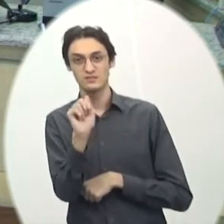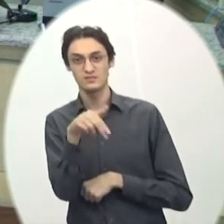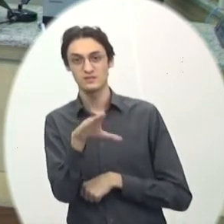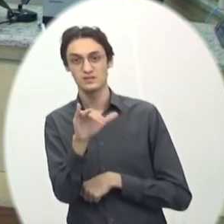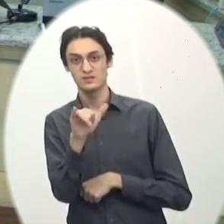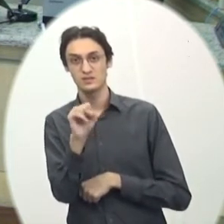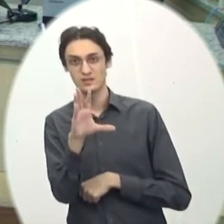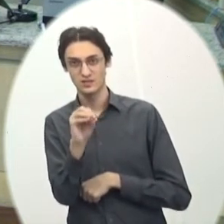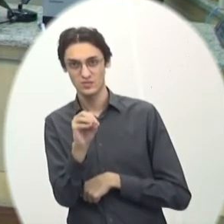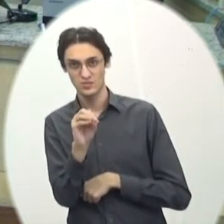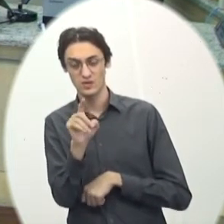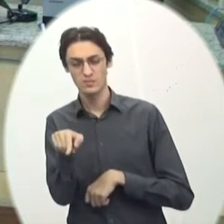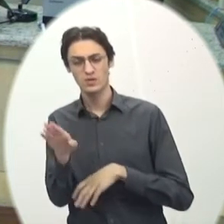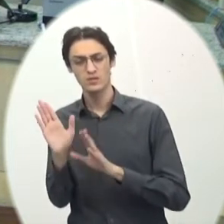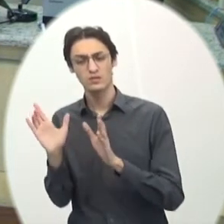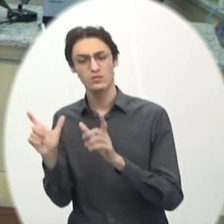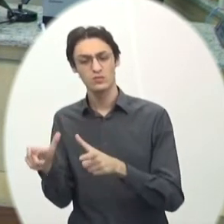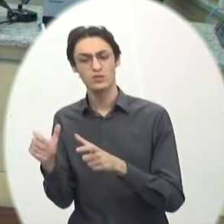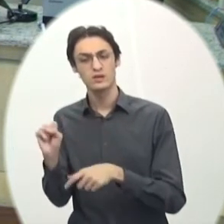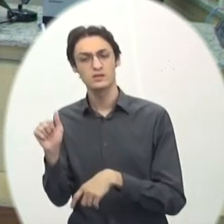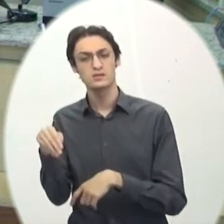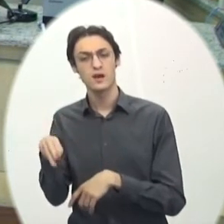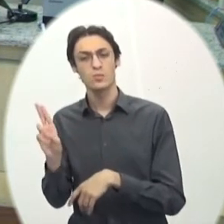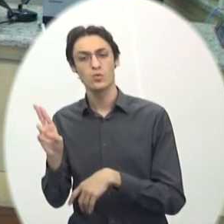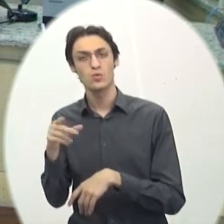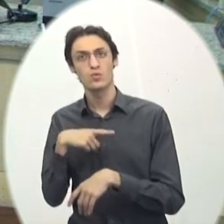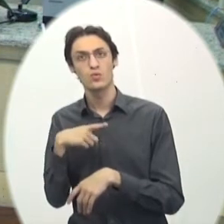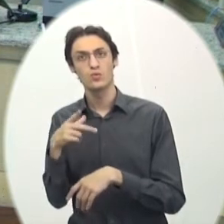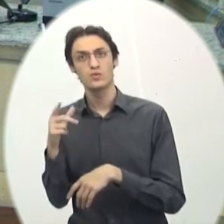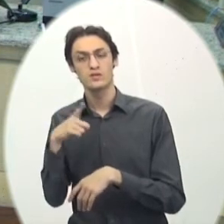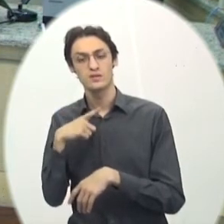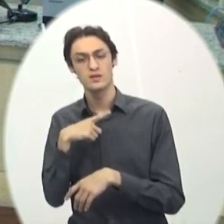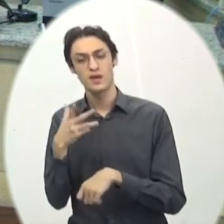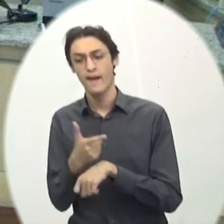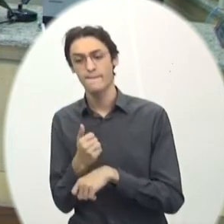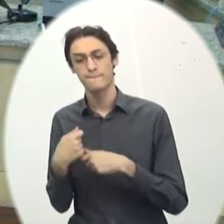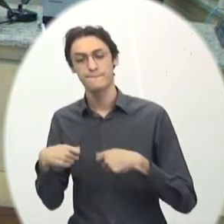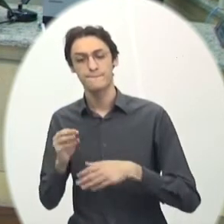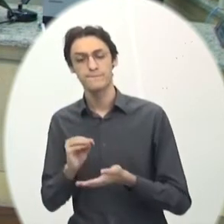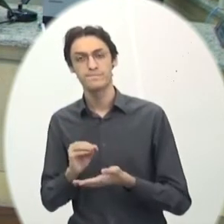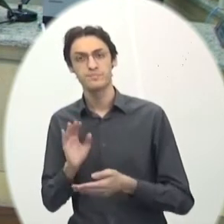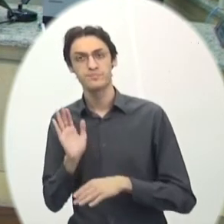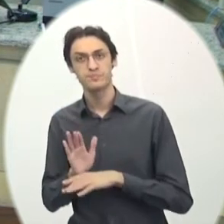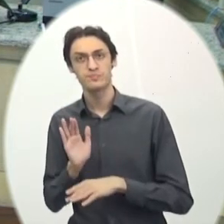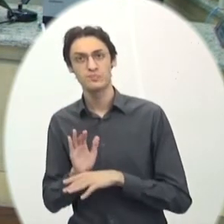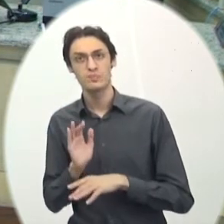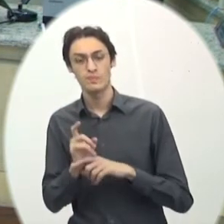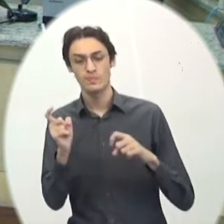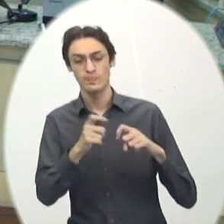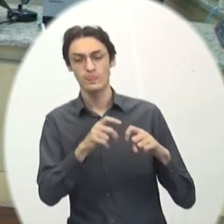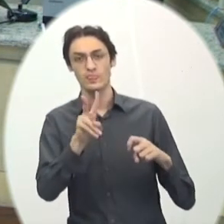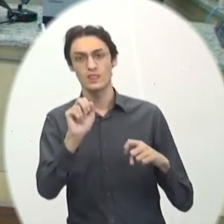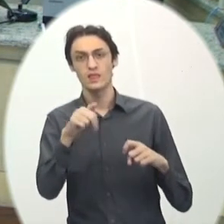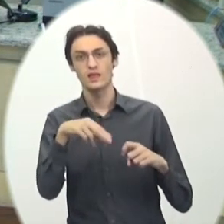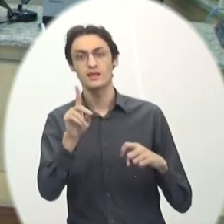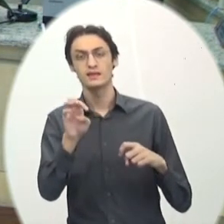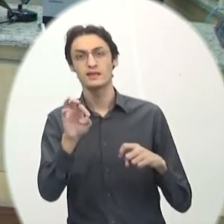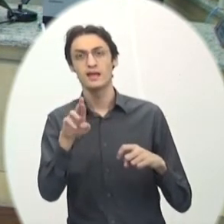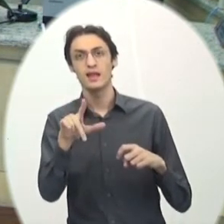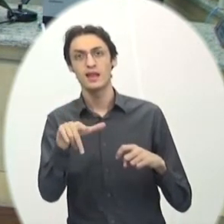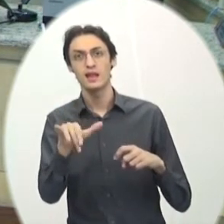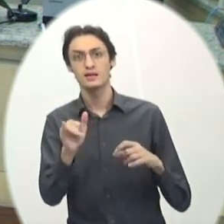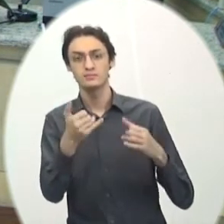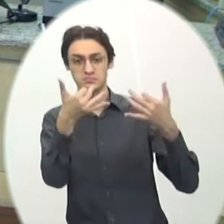aí, ali no SAMU, quando saía uma emergência, o Dr. Vanderlei, ele deixou